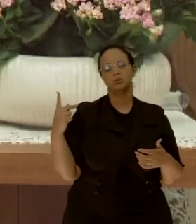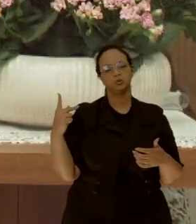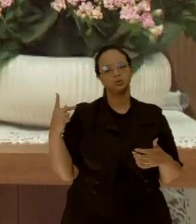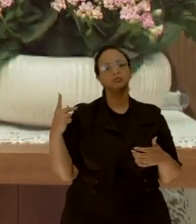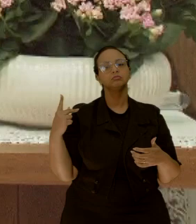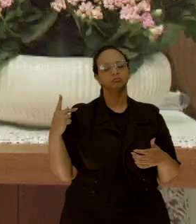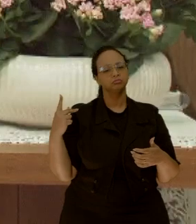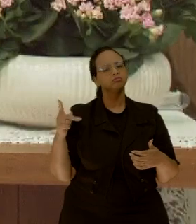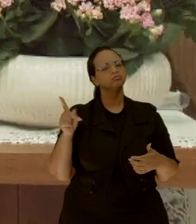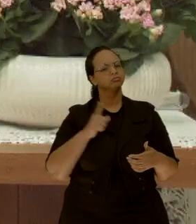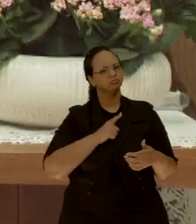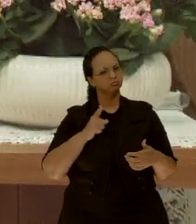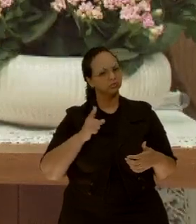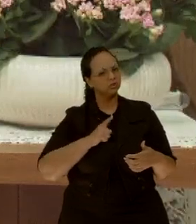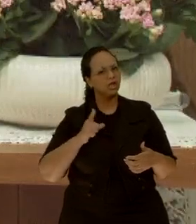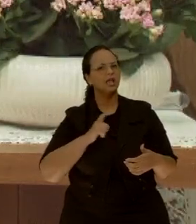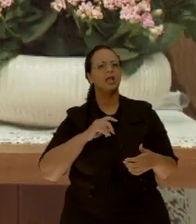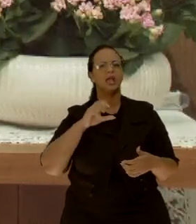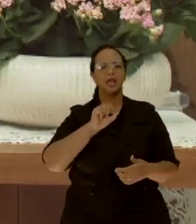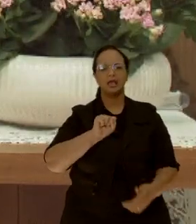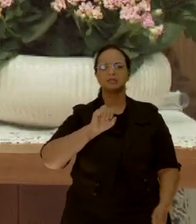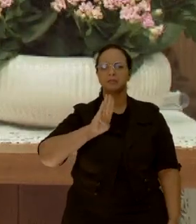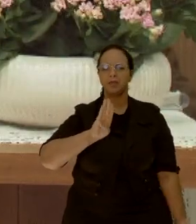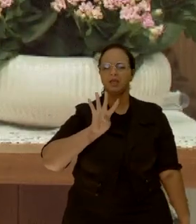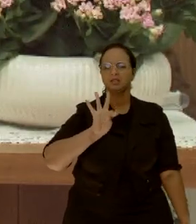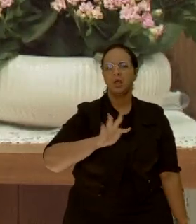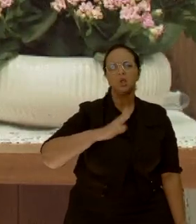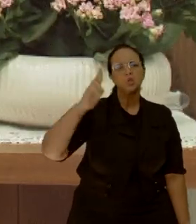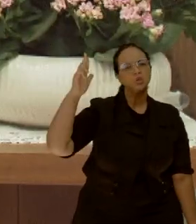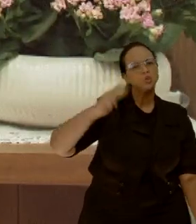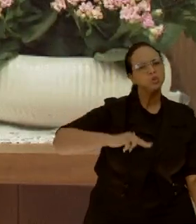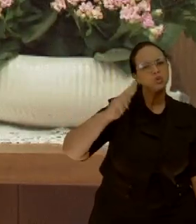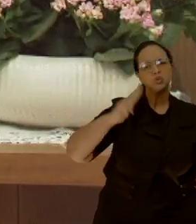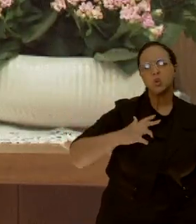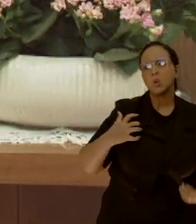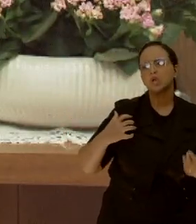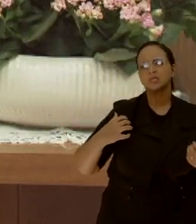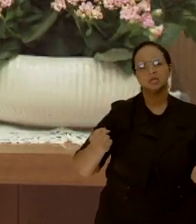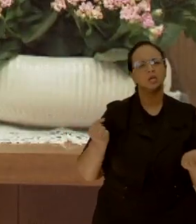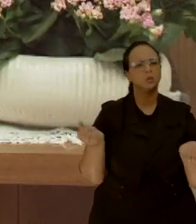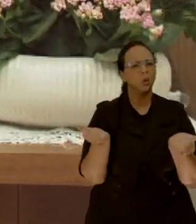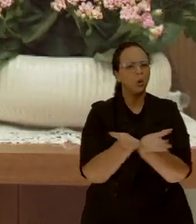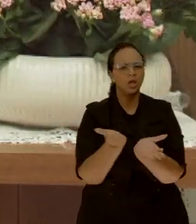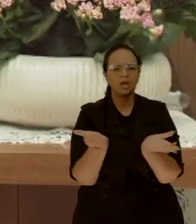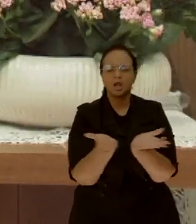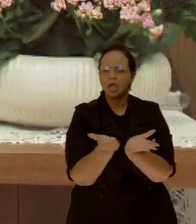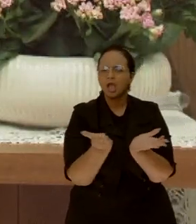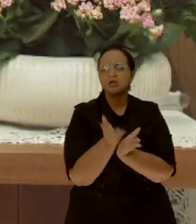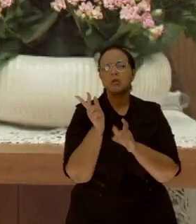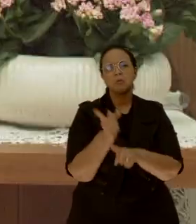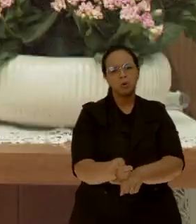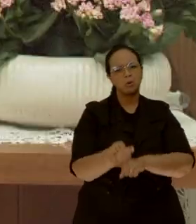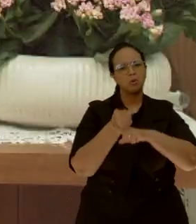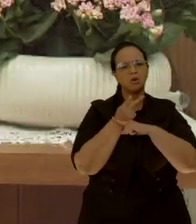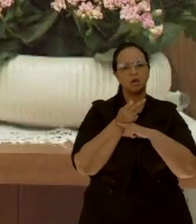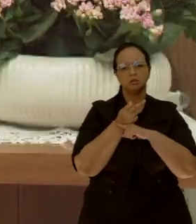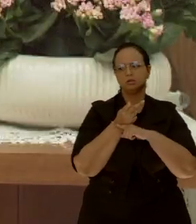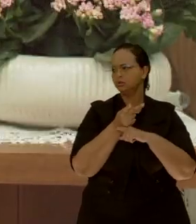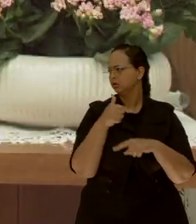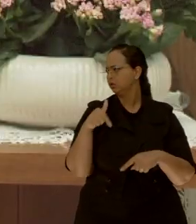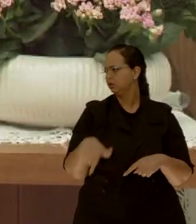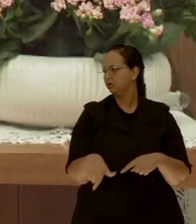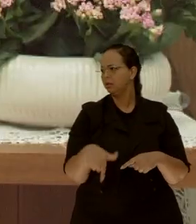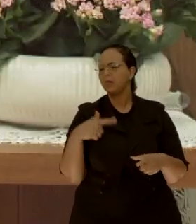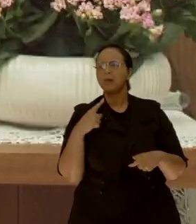A SBT, que nunca aceitou o programa evangélico, está nos procurando. Meus irmãos,